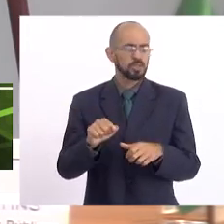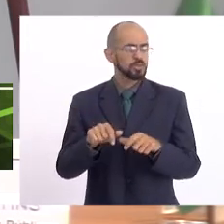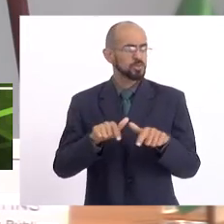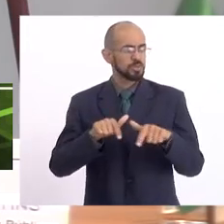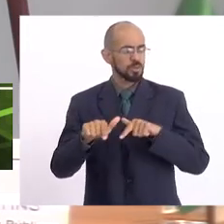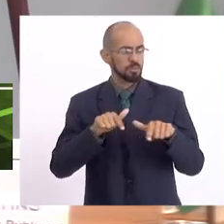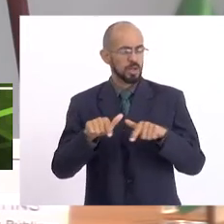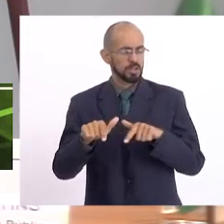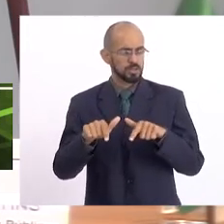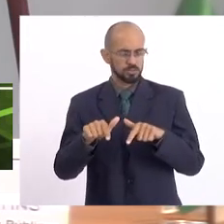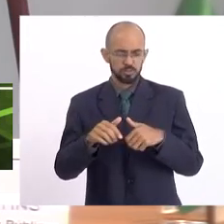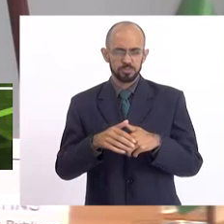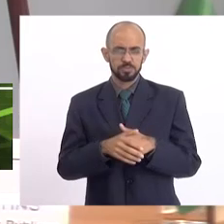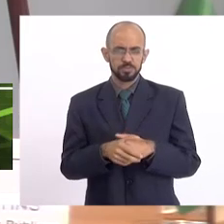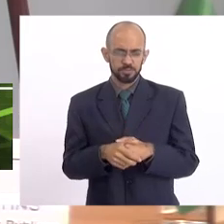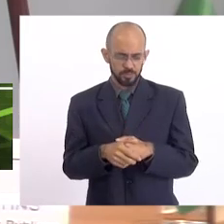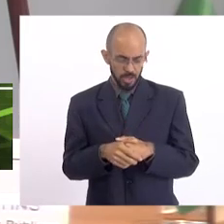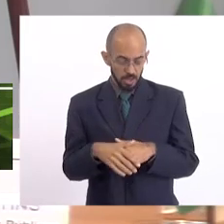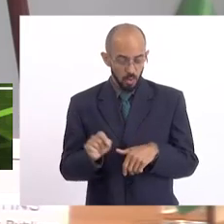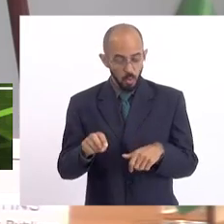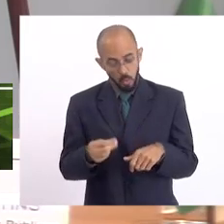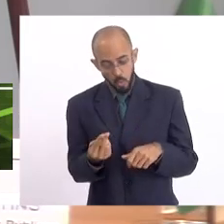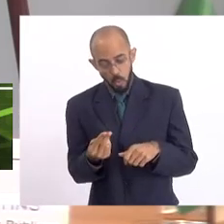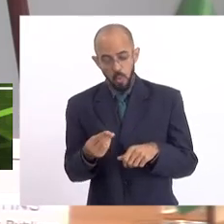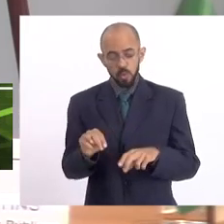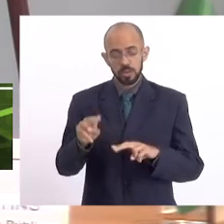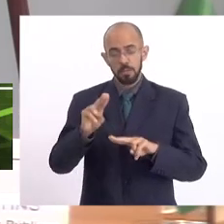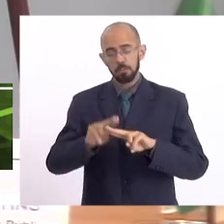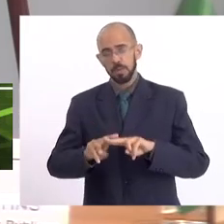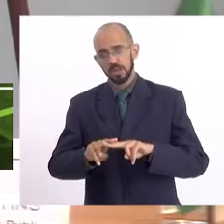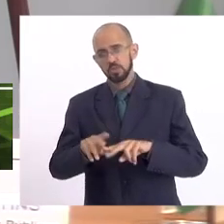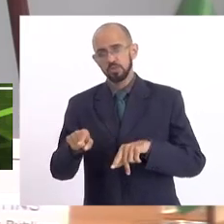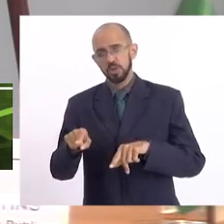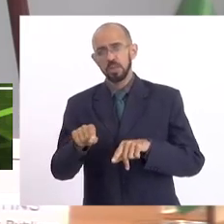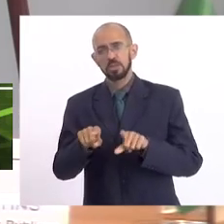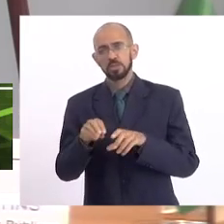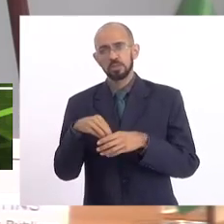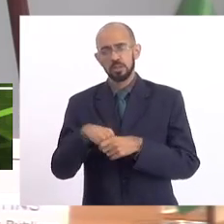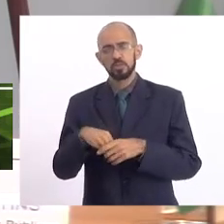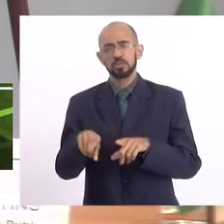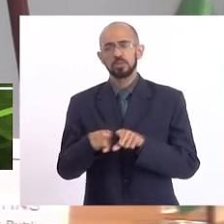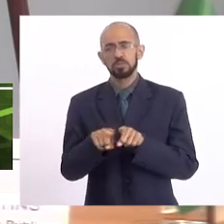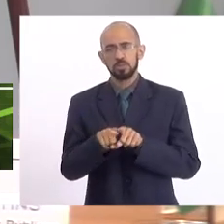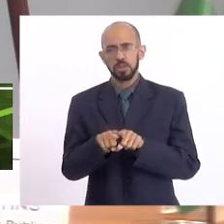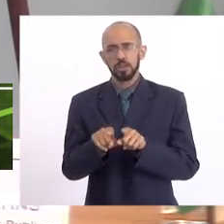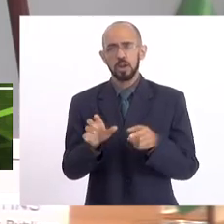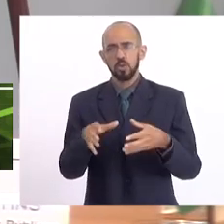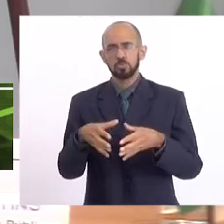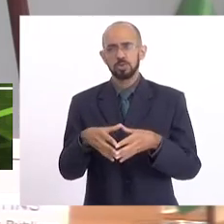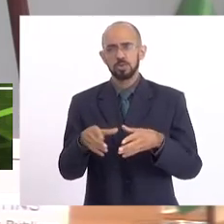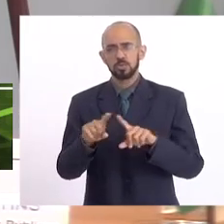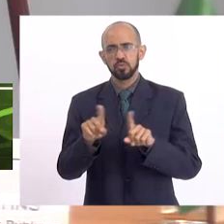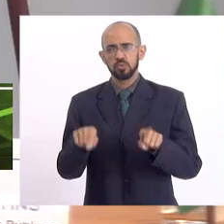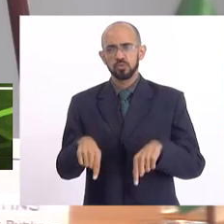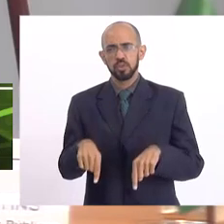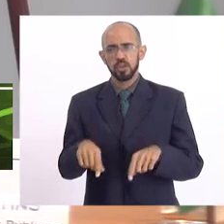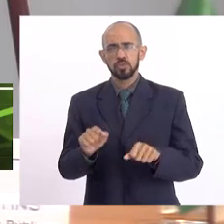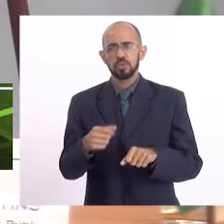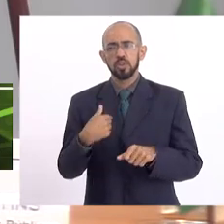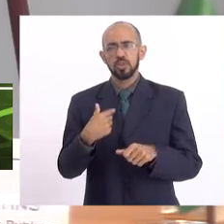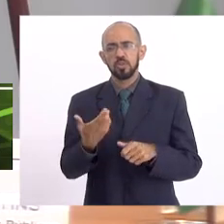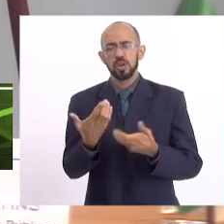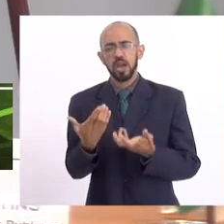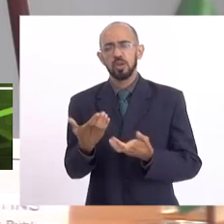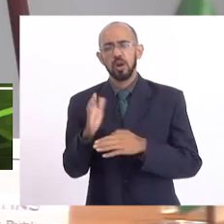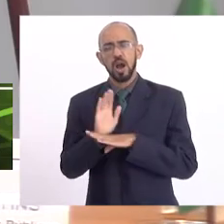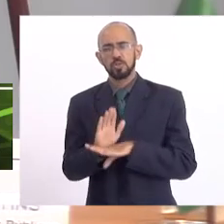determinação judicial ali dentro. Então, eu acho que a gente está aqui na comissão de servidores, eu tenho certeza, e vou falar pelo Rodrigo, no intuito de